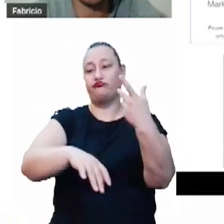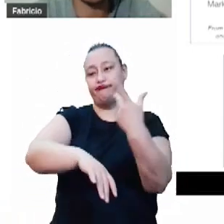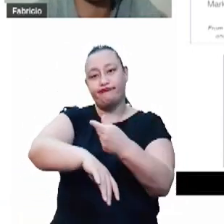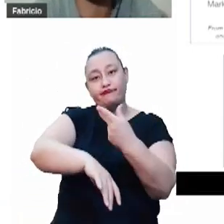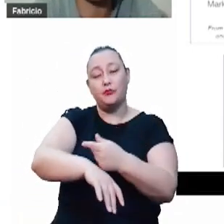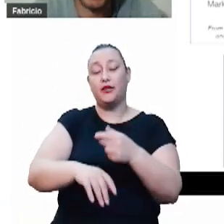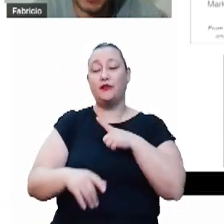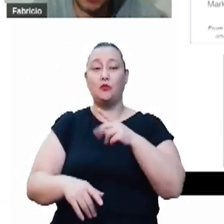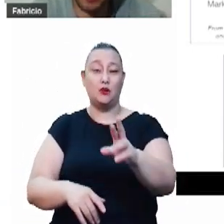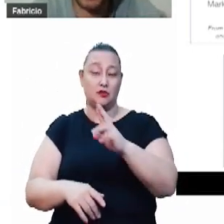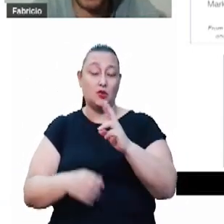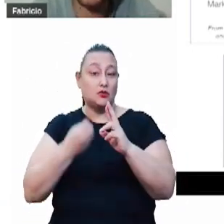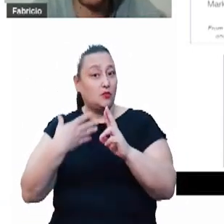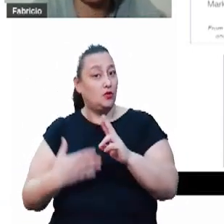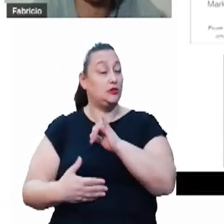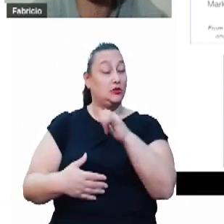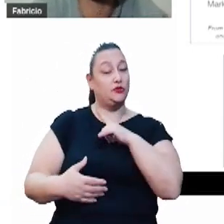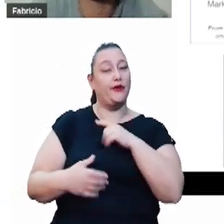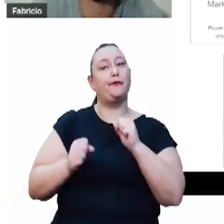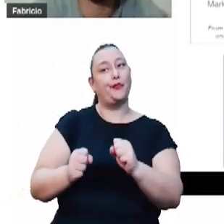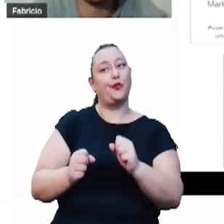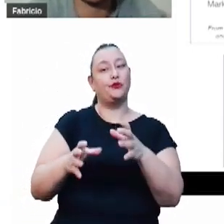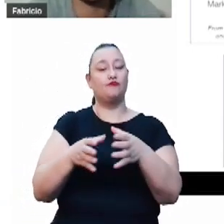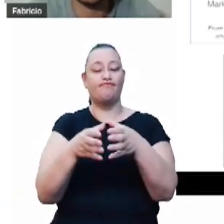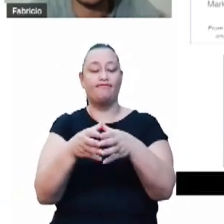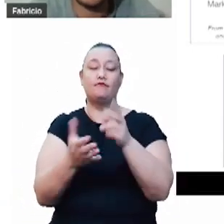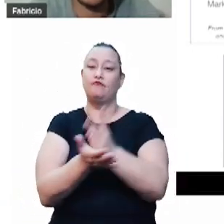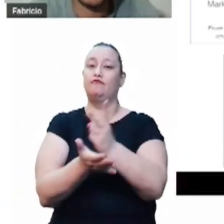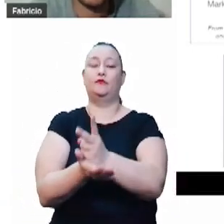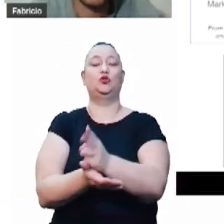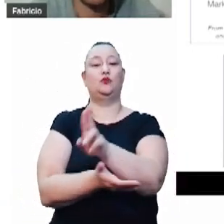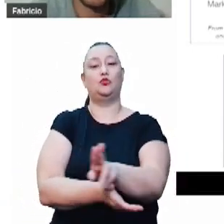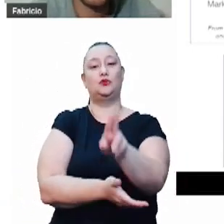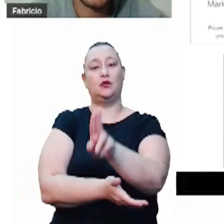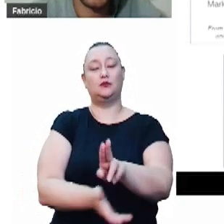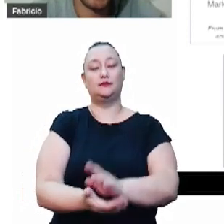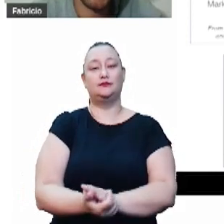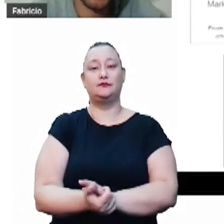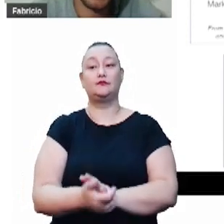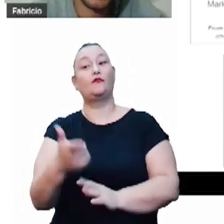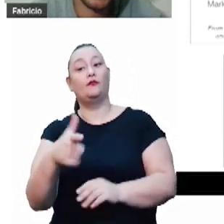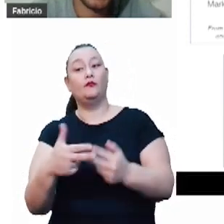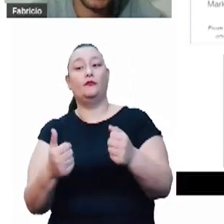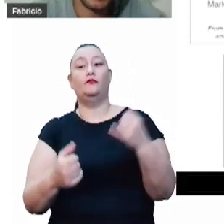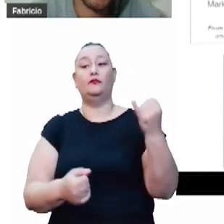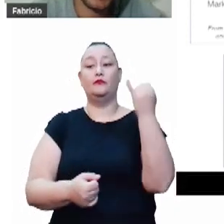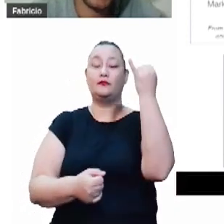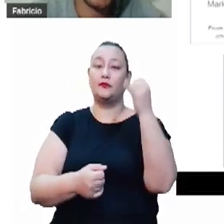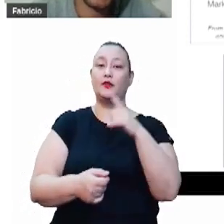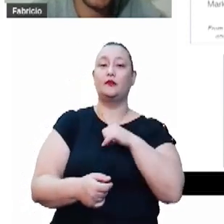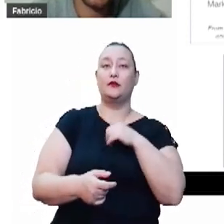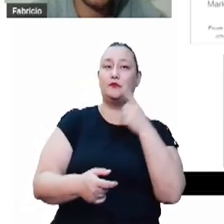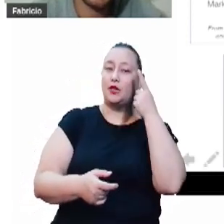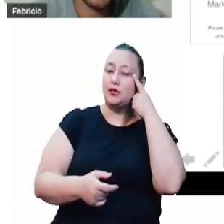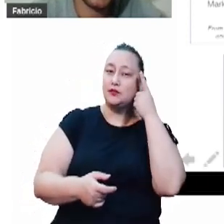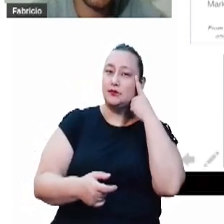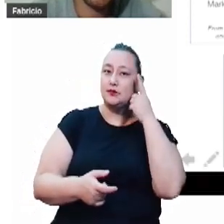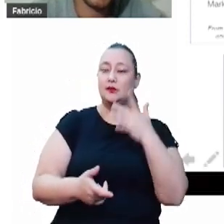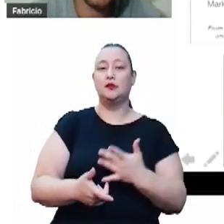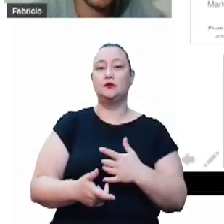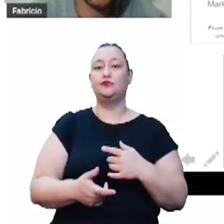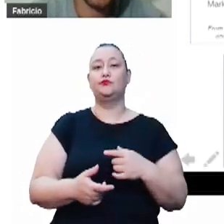tem uma boa resposta. Se ela tiver, a gente pode manter o medicamento, tá? Uma coisa também importante de ter em mente é que quando a